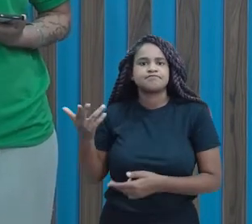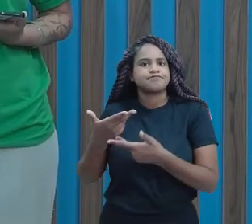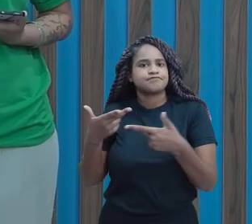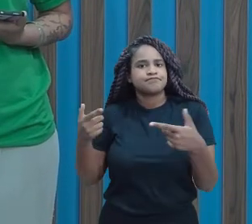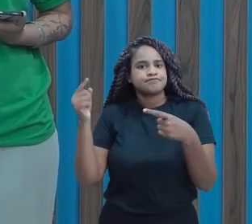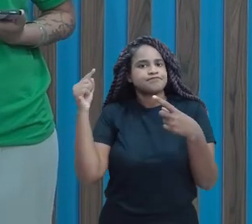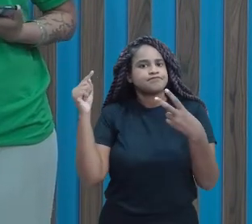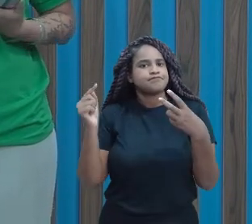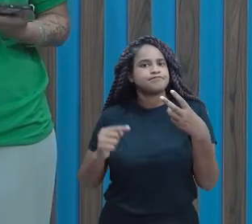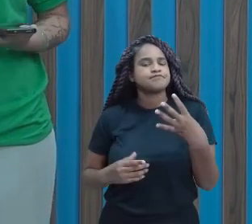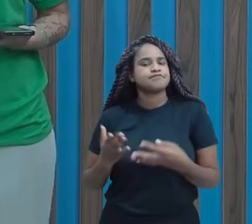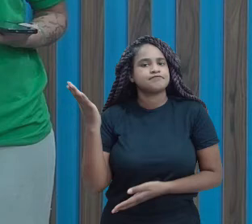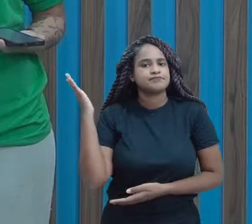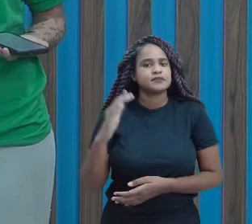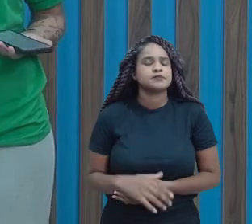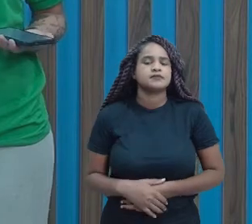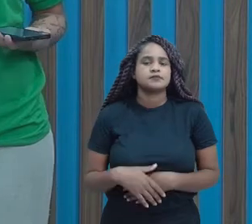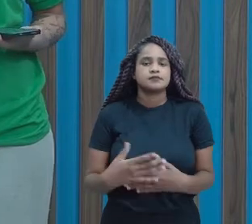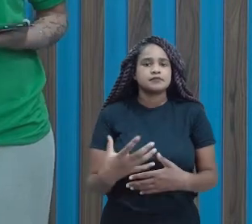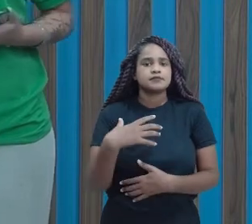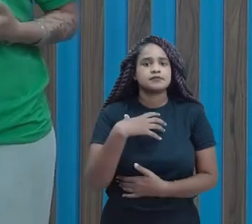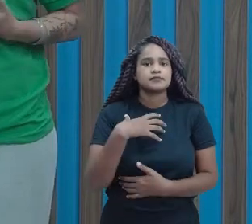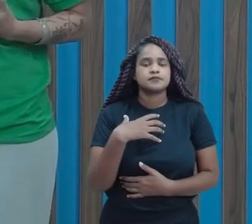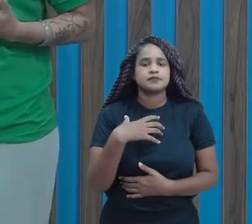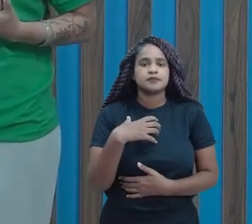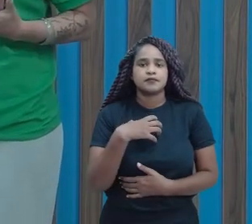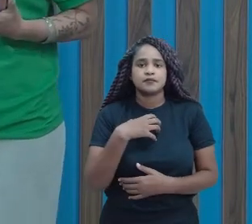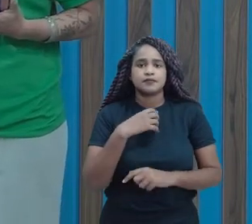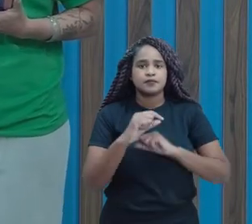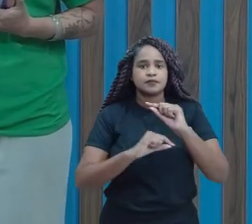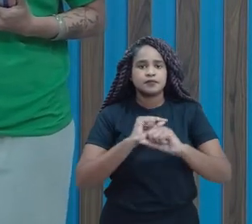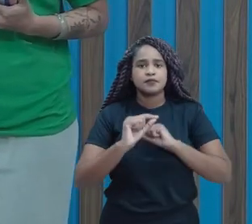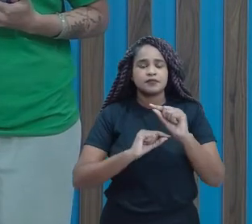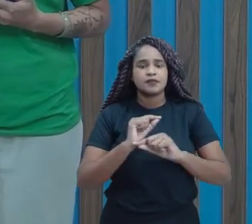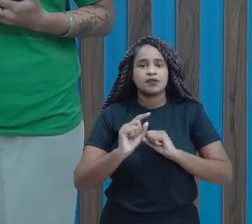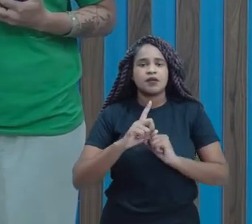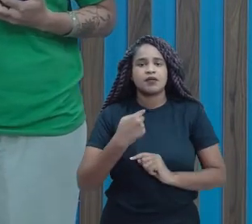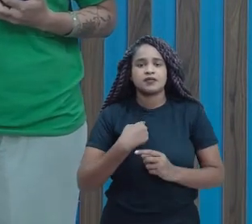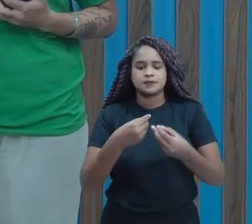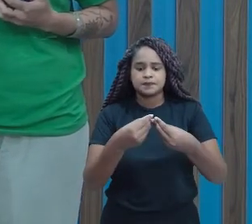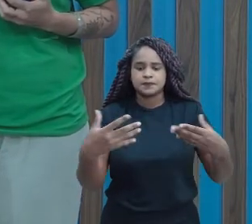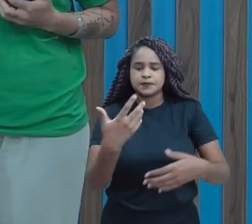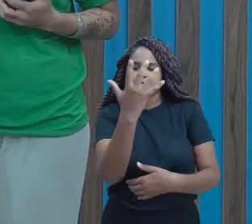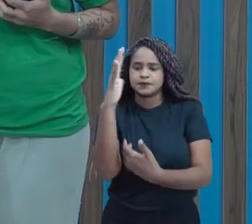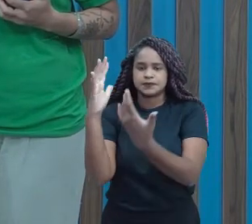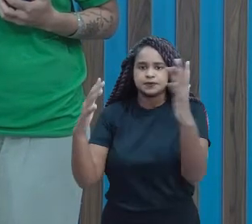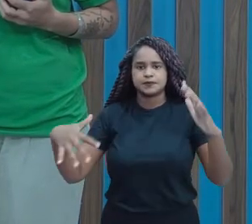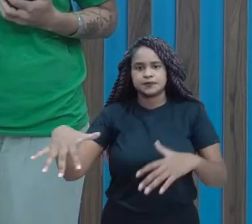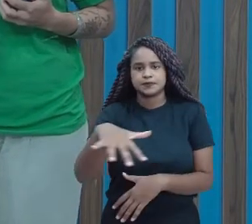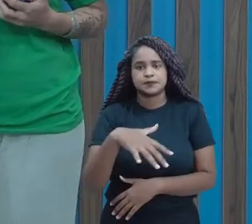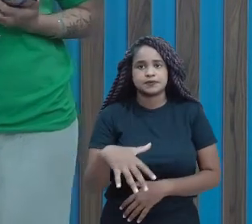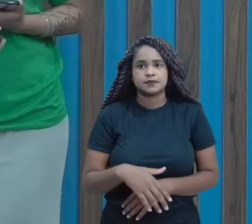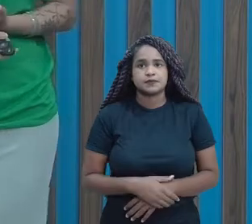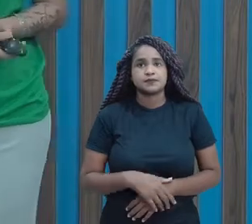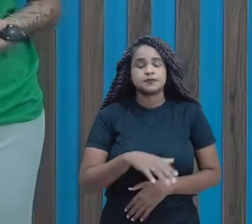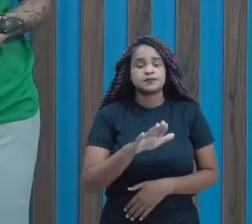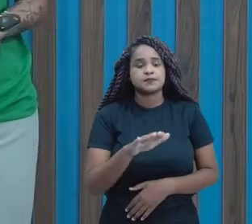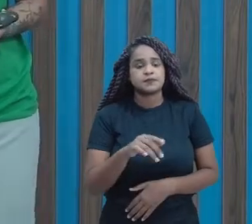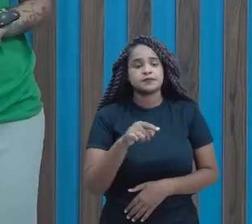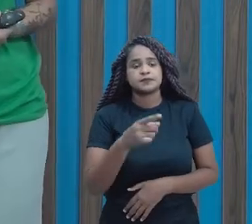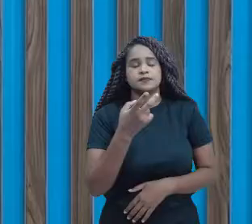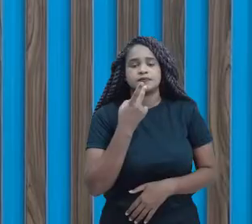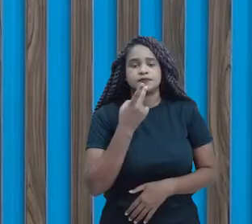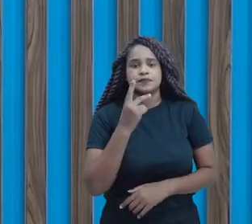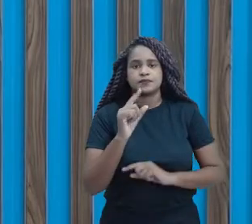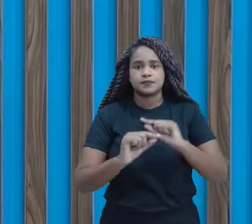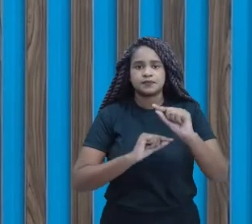essas questões. Então, são formas aí que a gente degrada o nosso meio ambiente. Ô, professora Vanessa, a senhora falou um